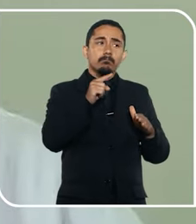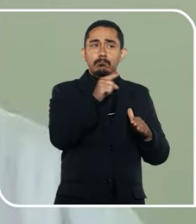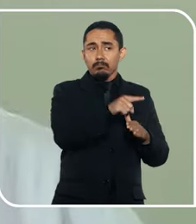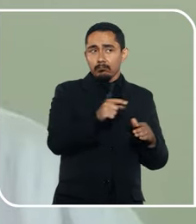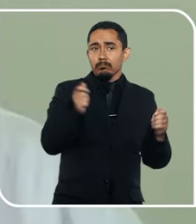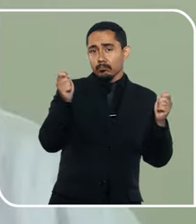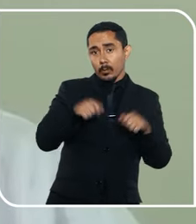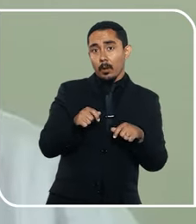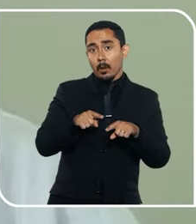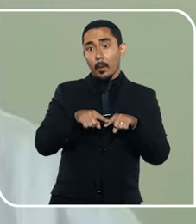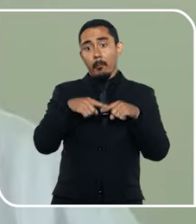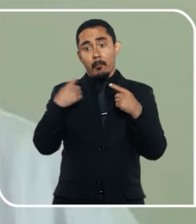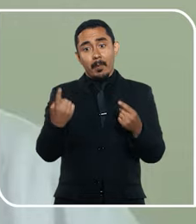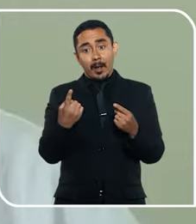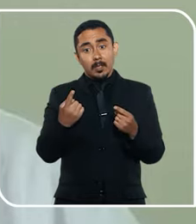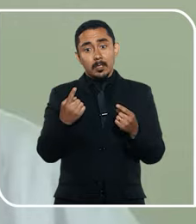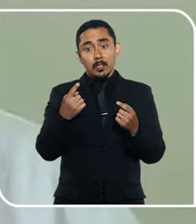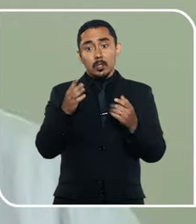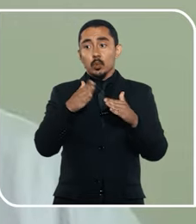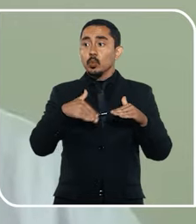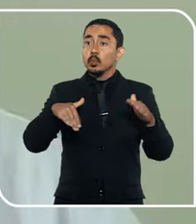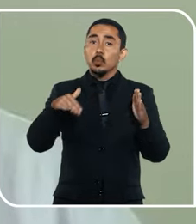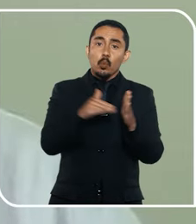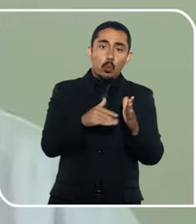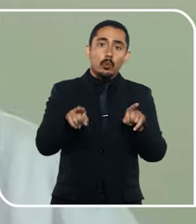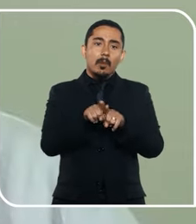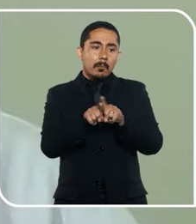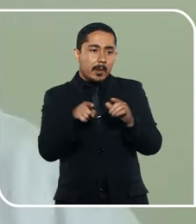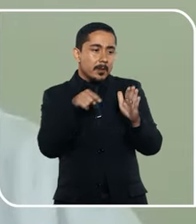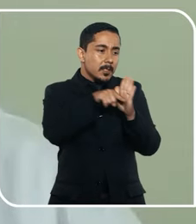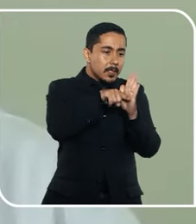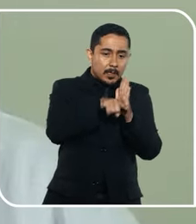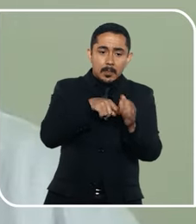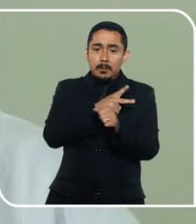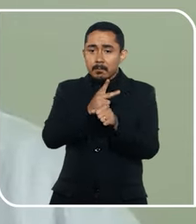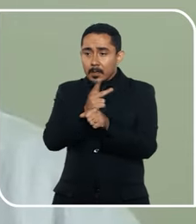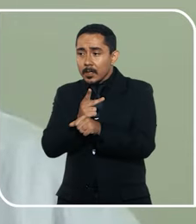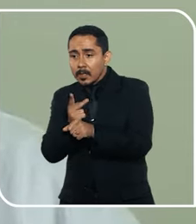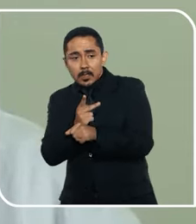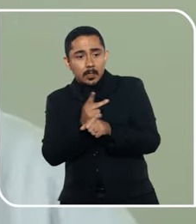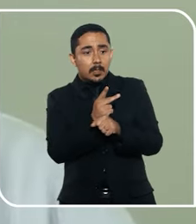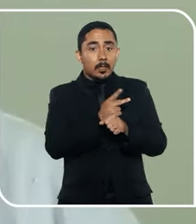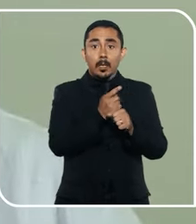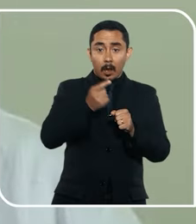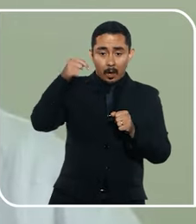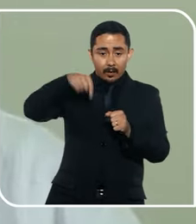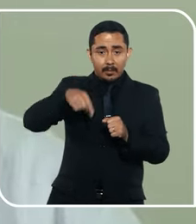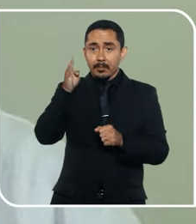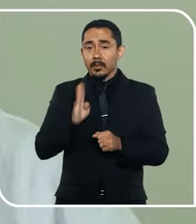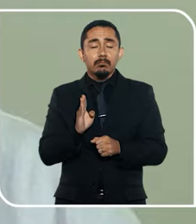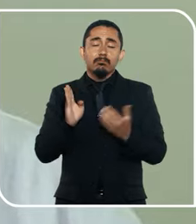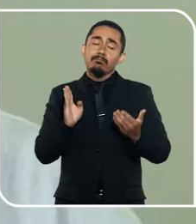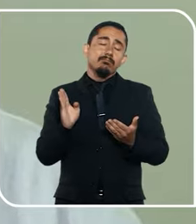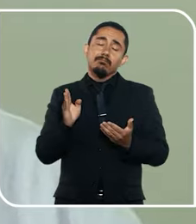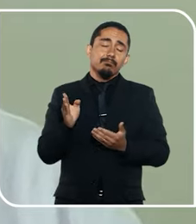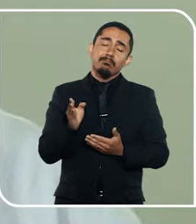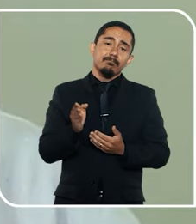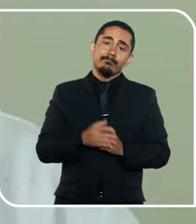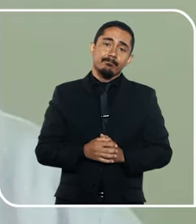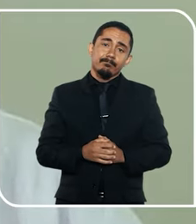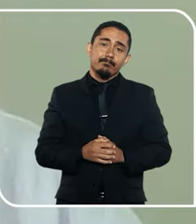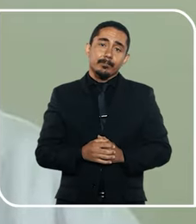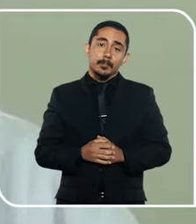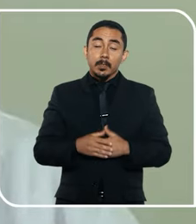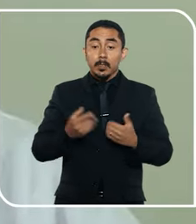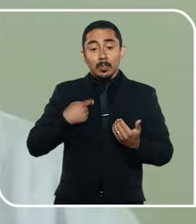eram válidas, mas todas as buscas e as pesquisas que eu estava fazendo não eram válidas no Brasil. Então, eu